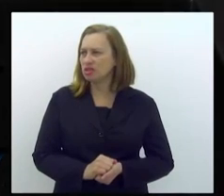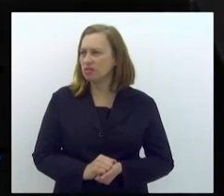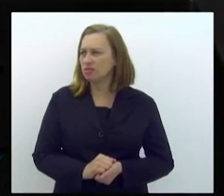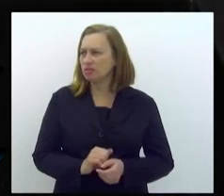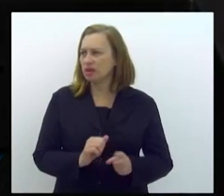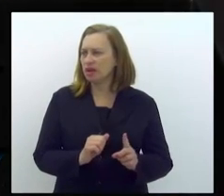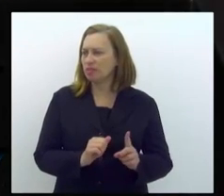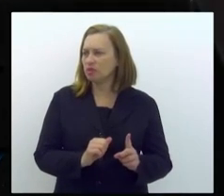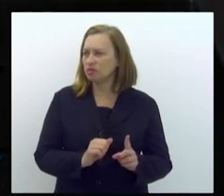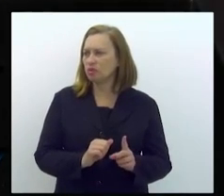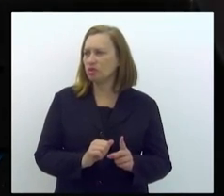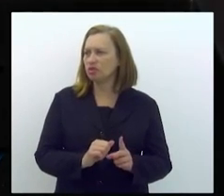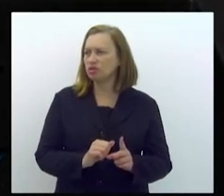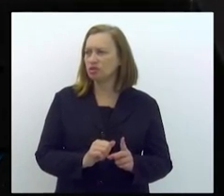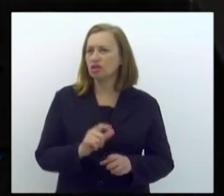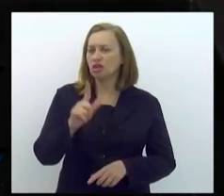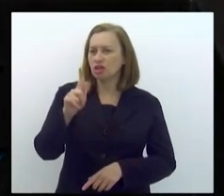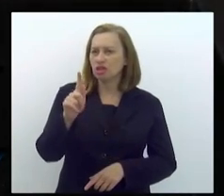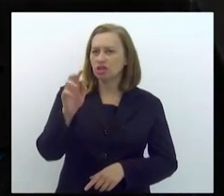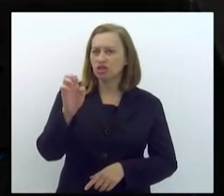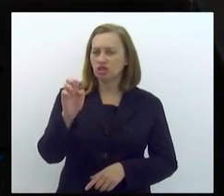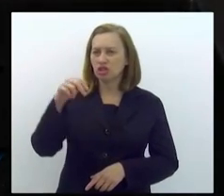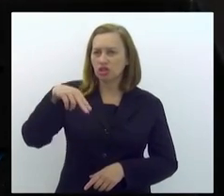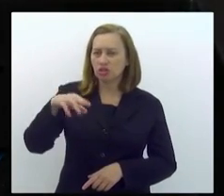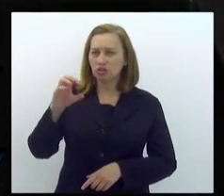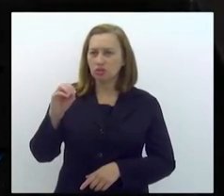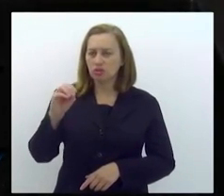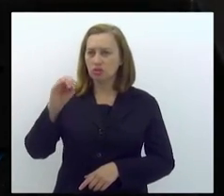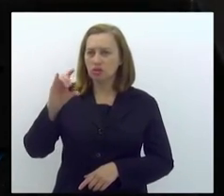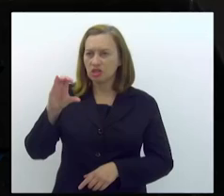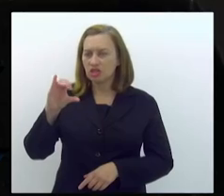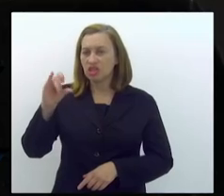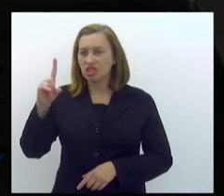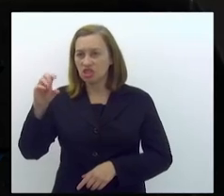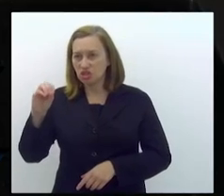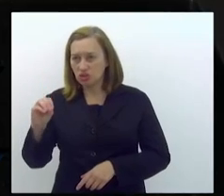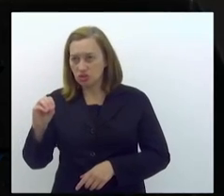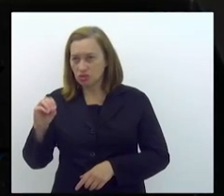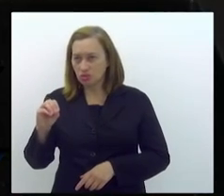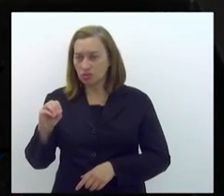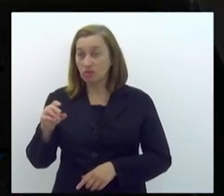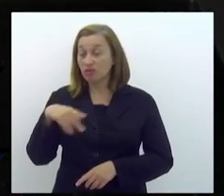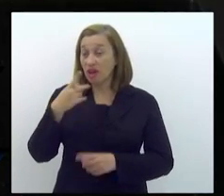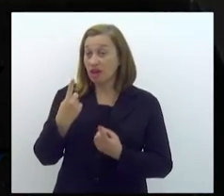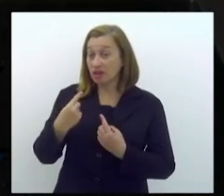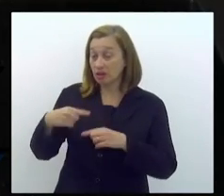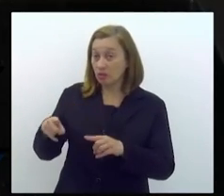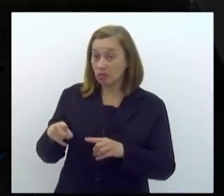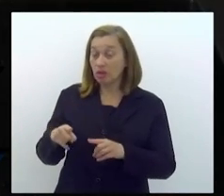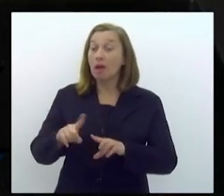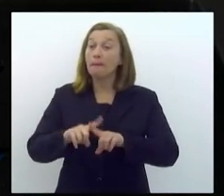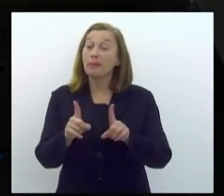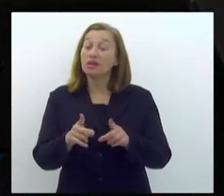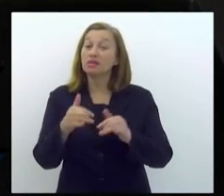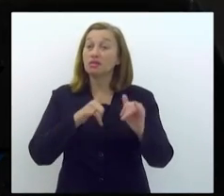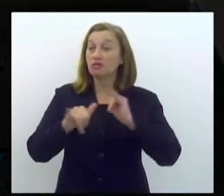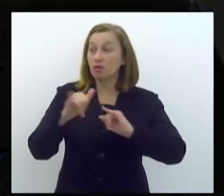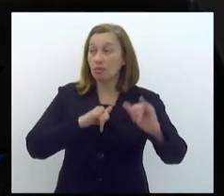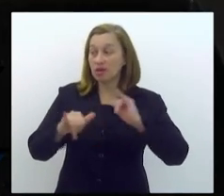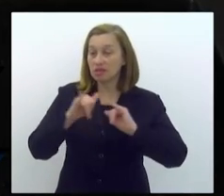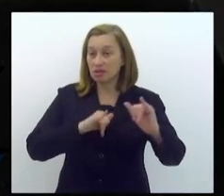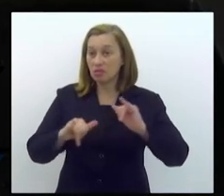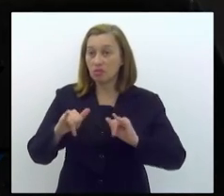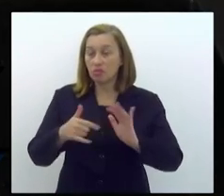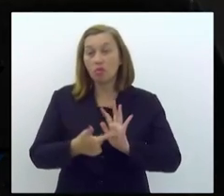deputados inclusive vieram contrapor mas os dados mostram que no ano